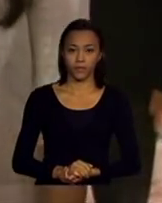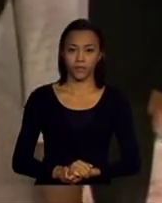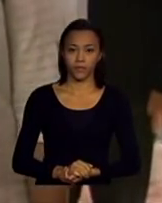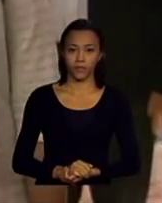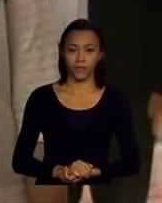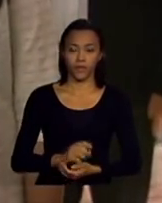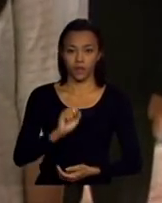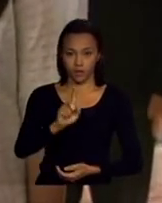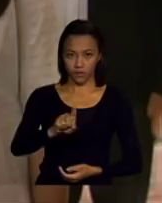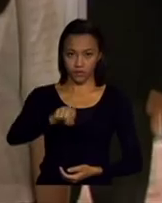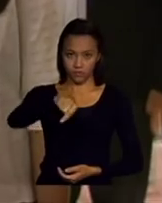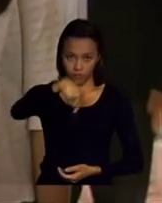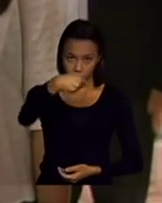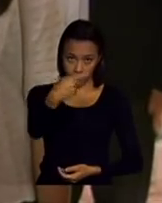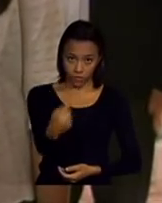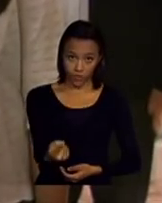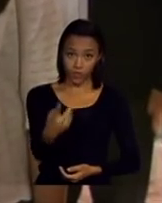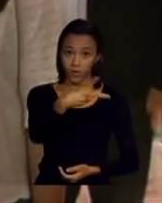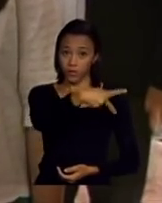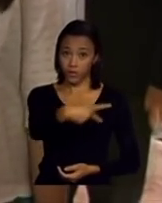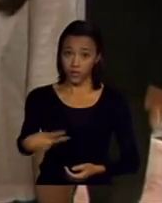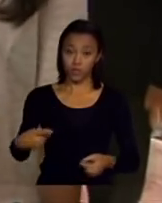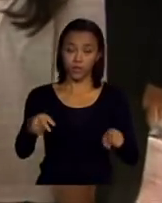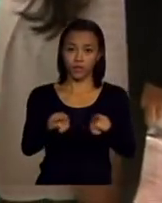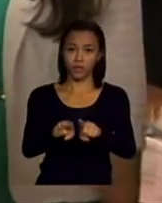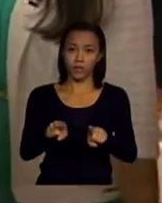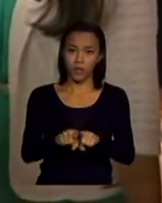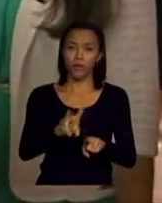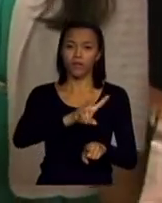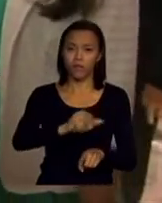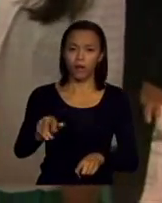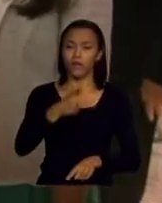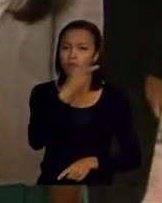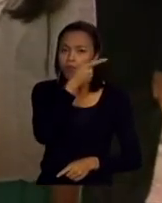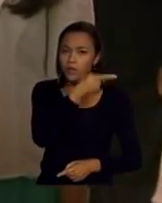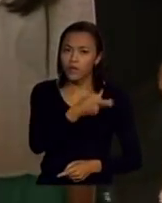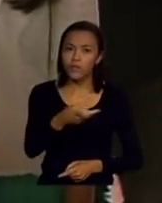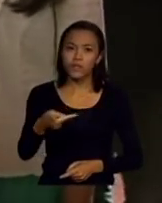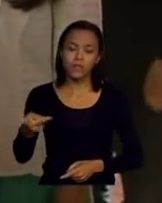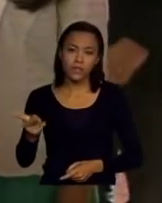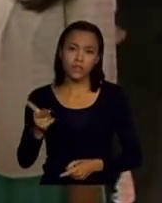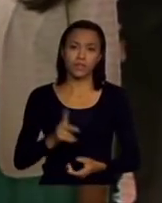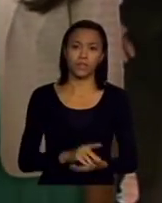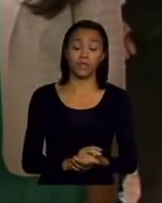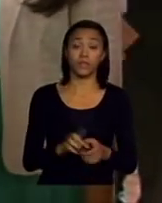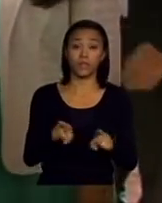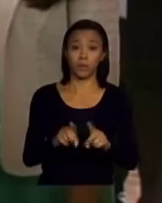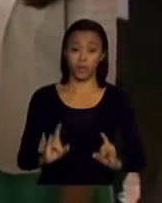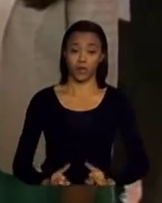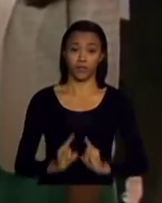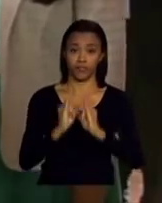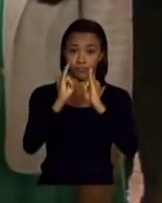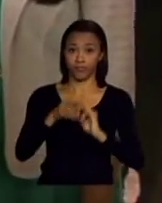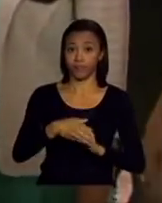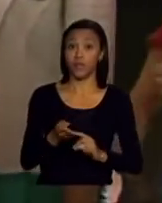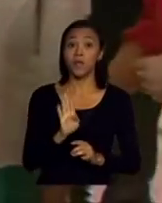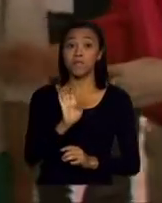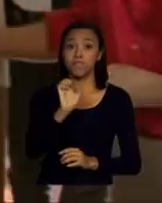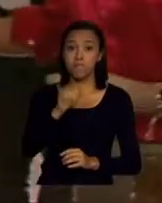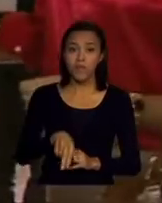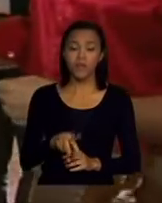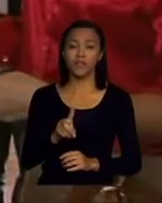E logo mais, a presidenta também fará uma visita à unidade habitacional do residencial Bem